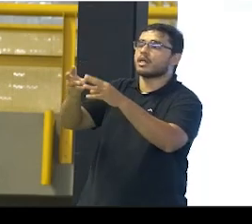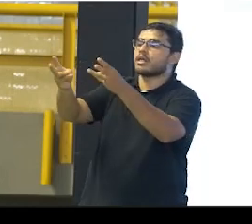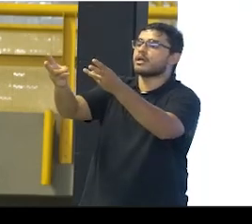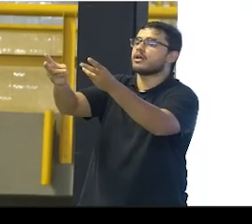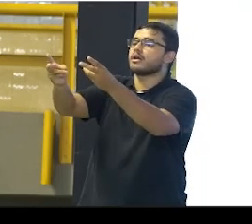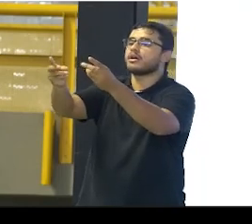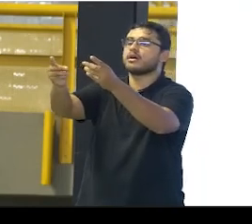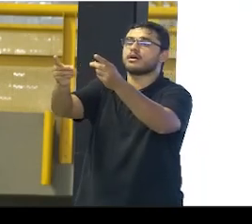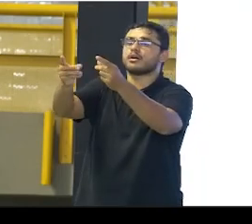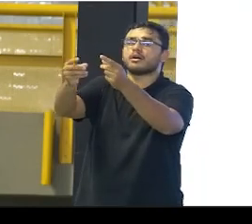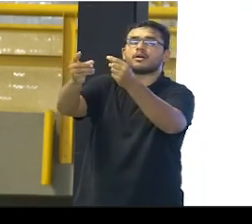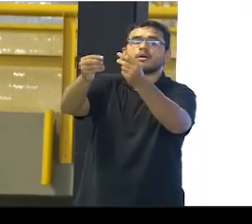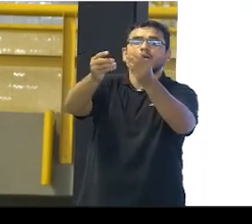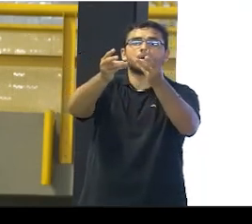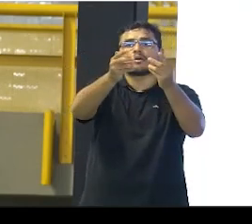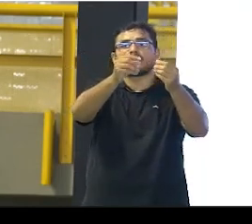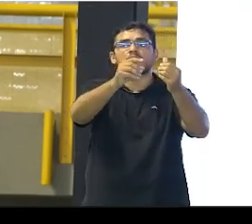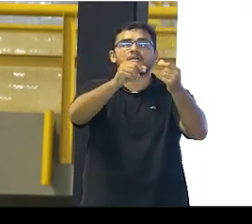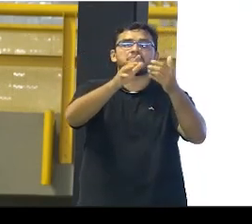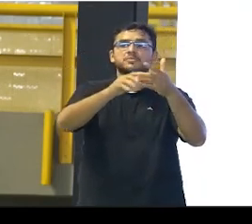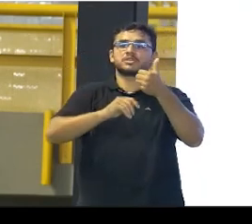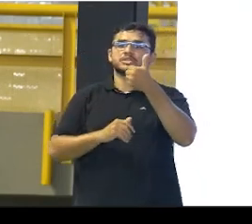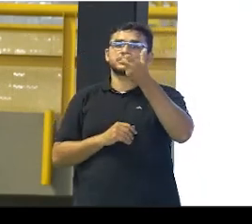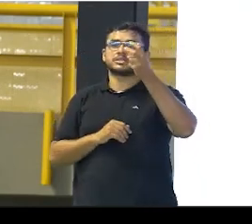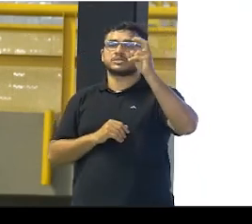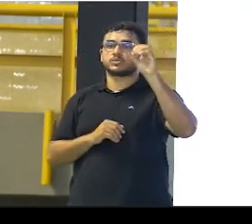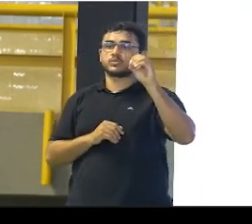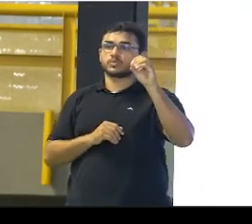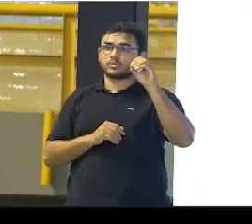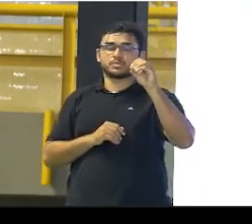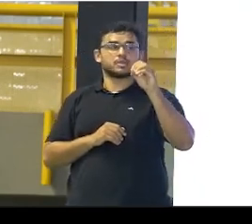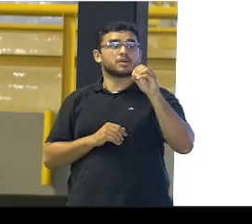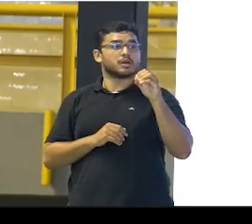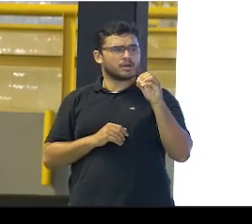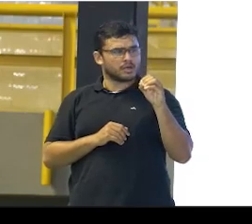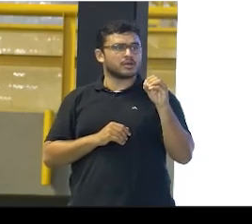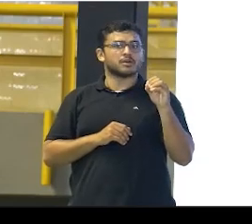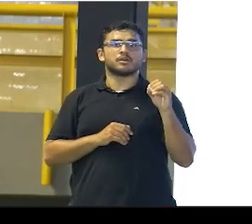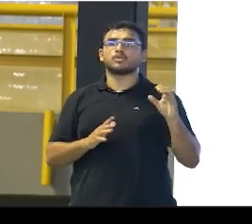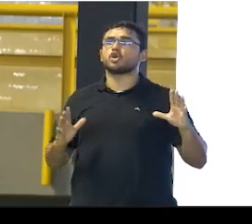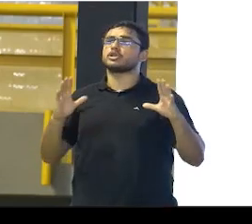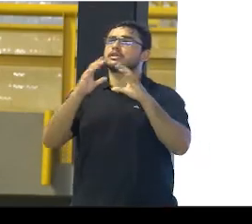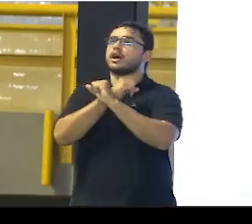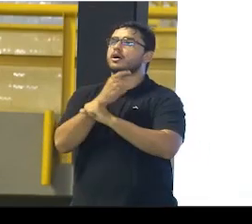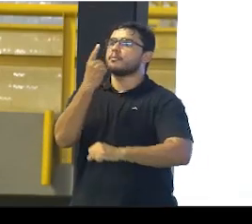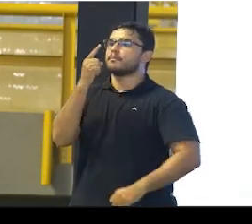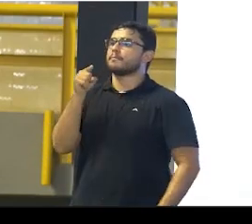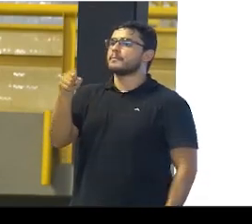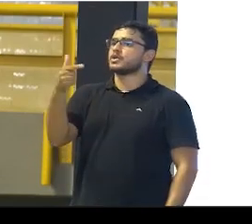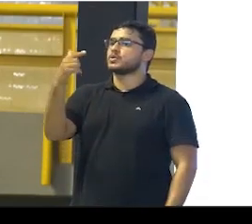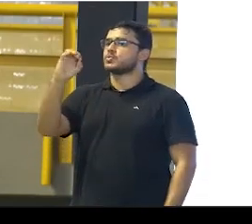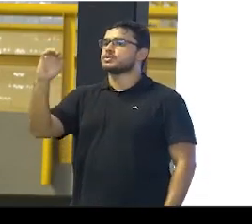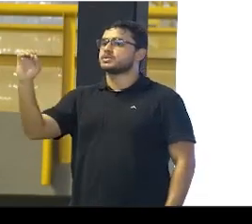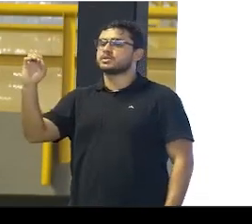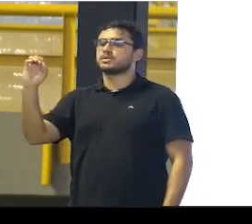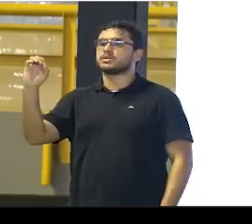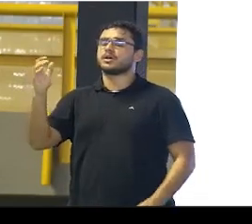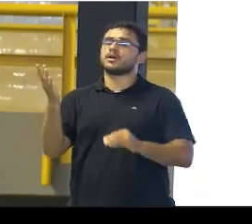quantas cerâmicas quadradas medindo 20 centímetros de